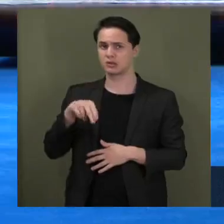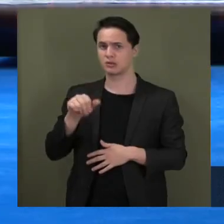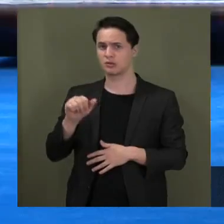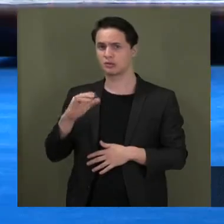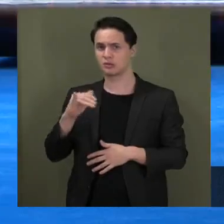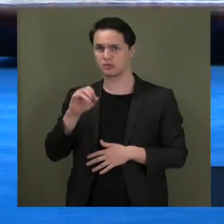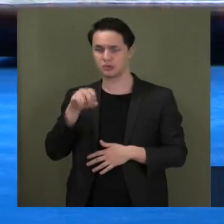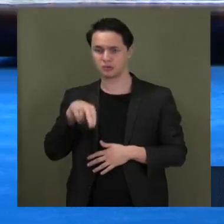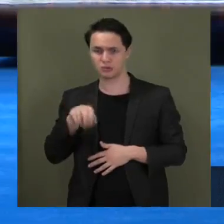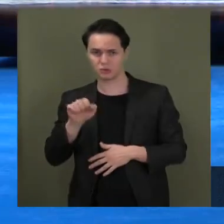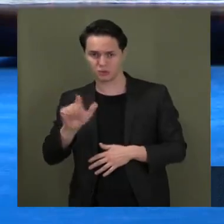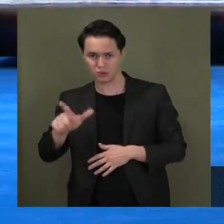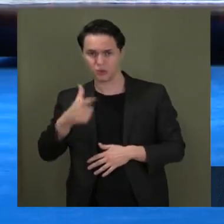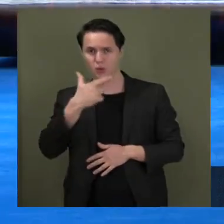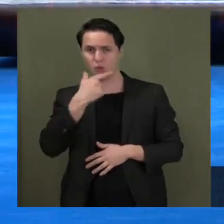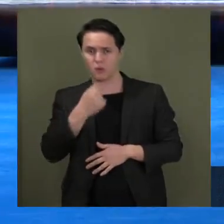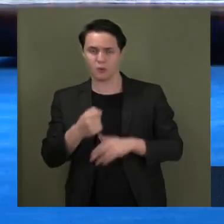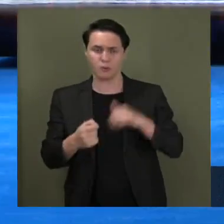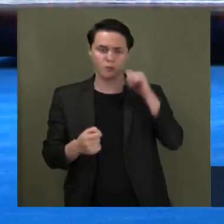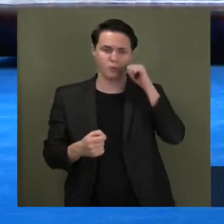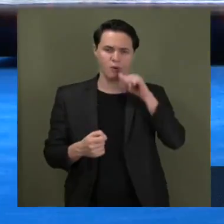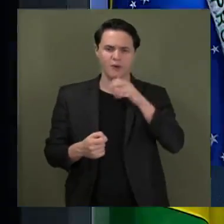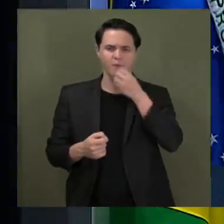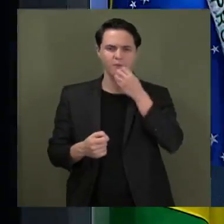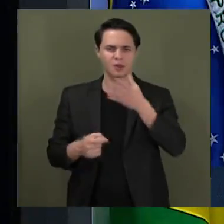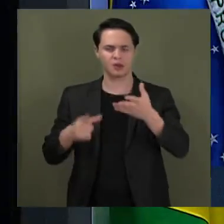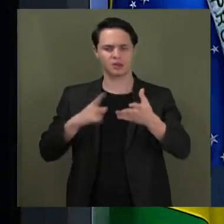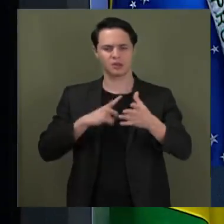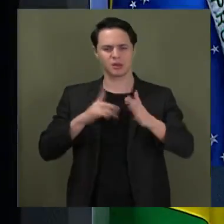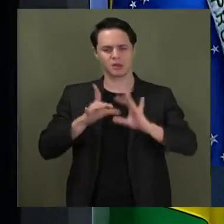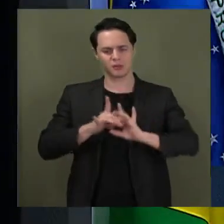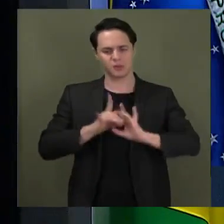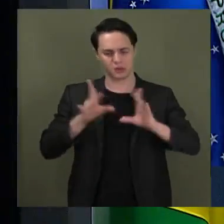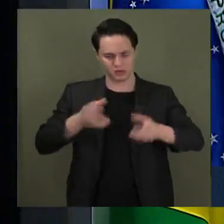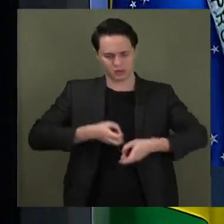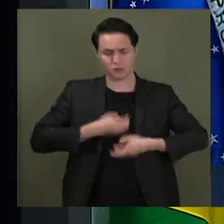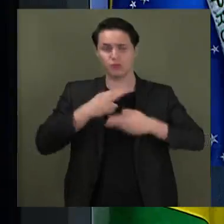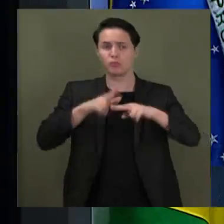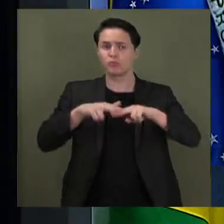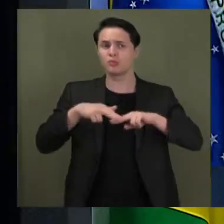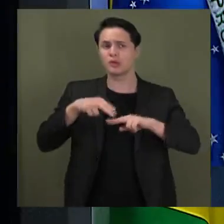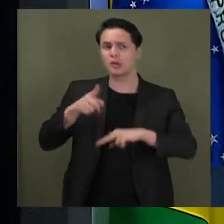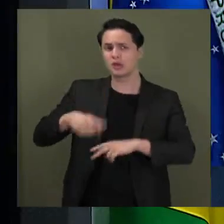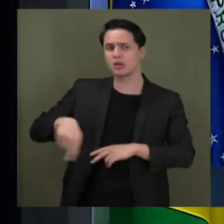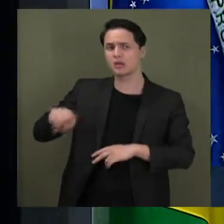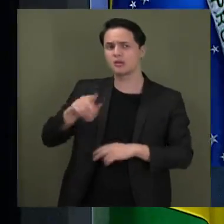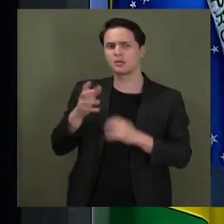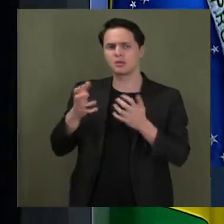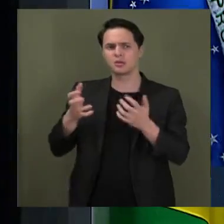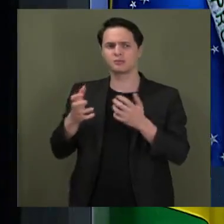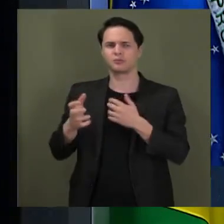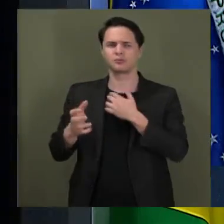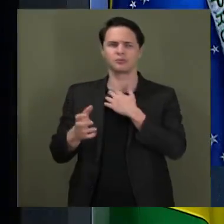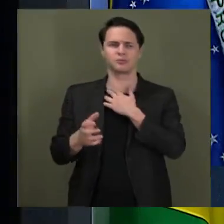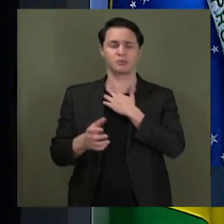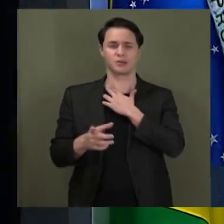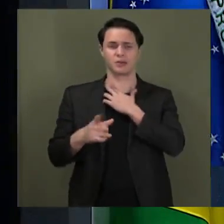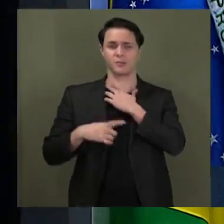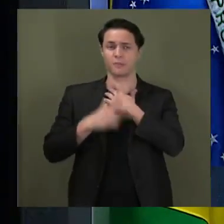mulheres de bem, defensores do direito à liberdade de expressão. É por isso que estão querendo censurar suas redes.